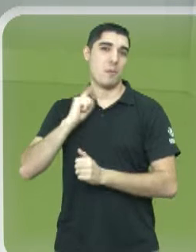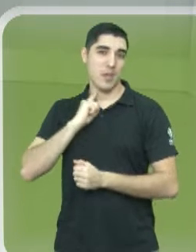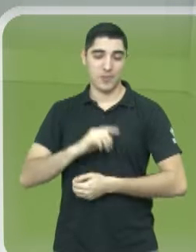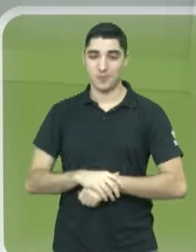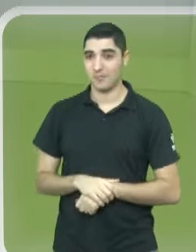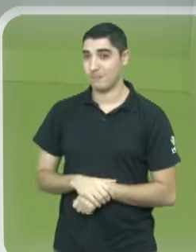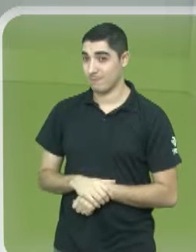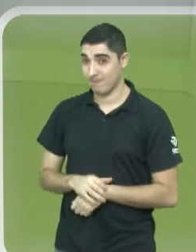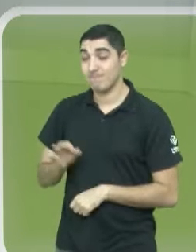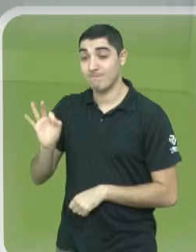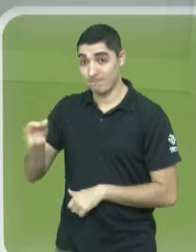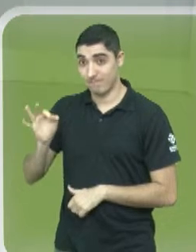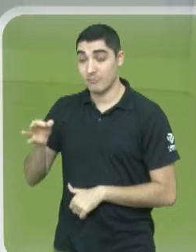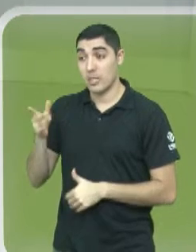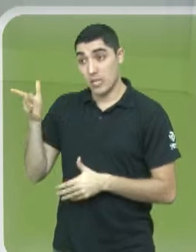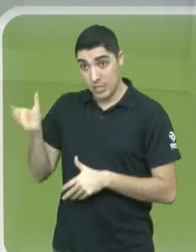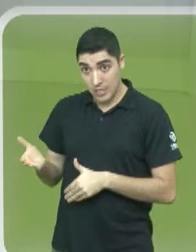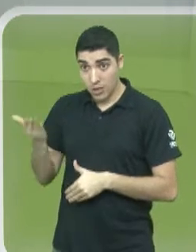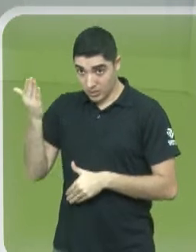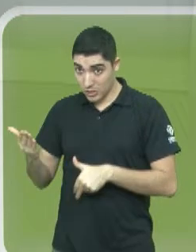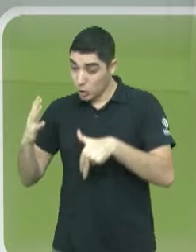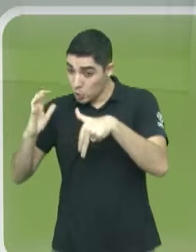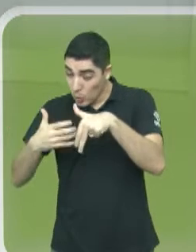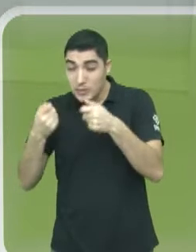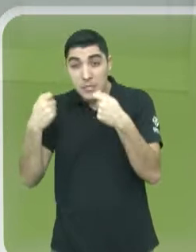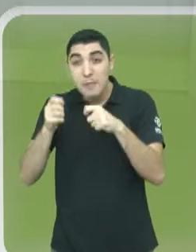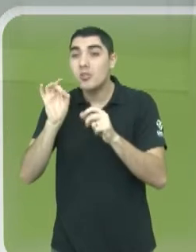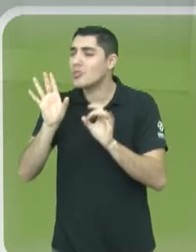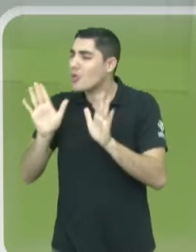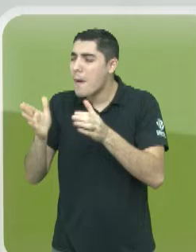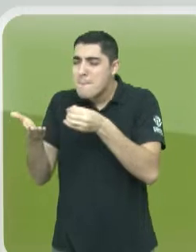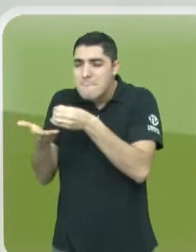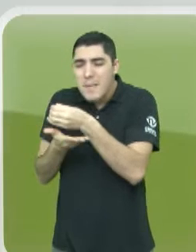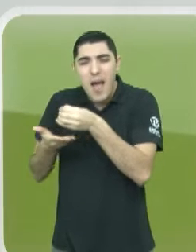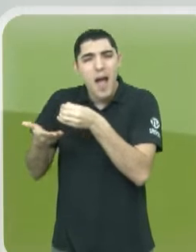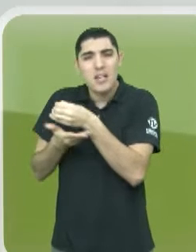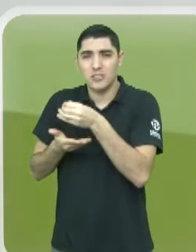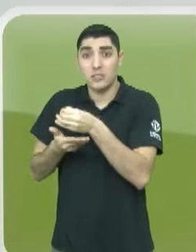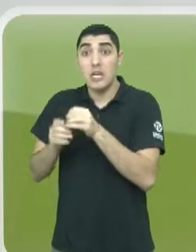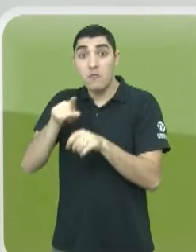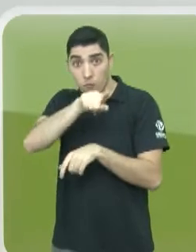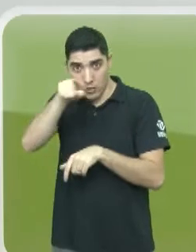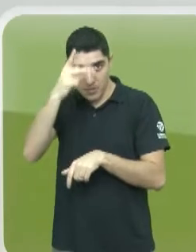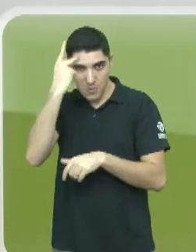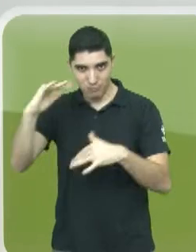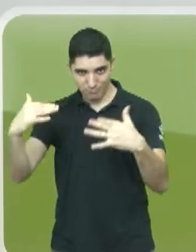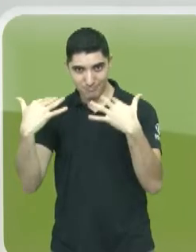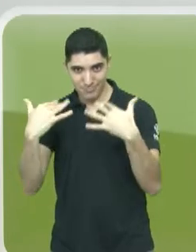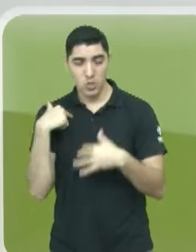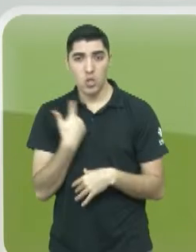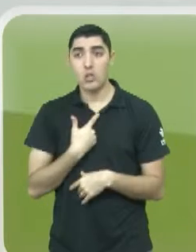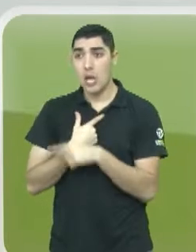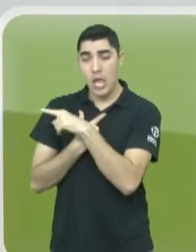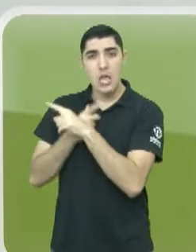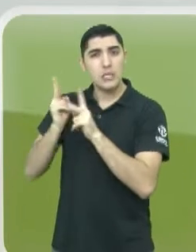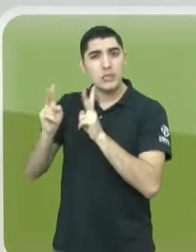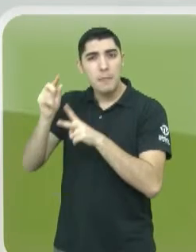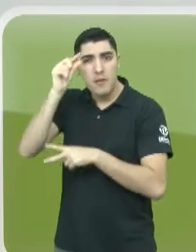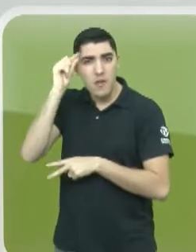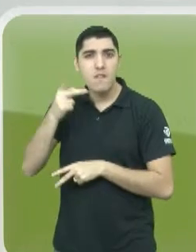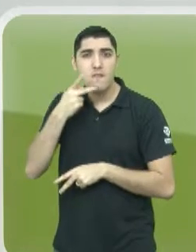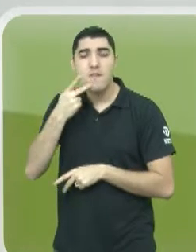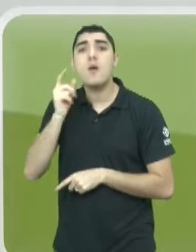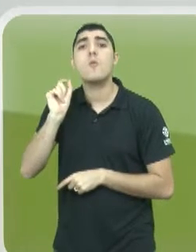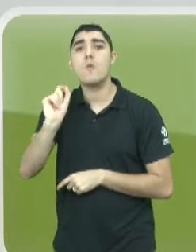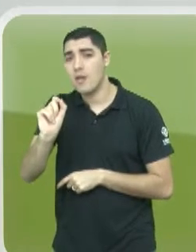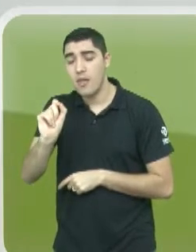Exatamente, Vera. O Joseense precisa apenas do básico. E para o telespectador que está nos assistindo, uma coisa que a gente sempre vem falando aqui no Hora do Esporte, Vera, que